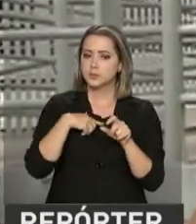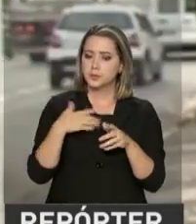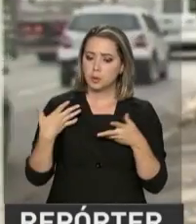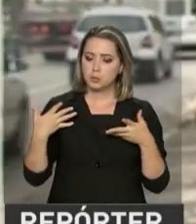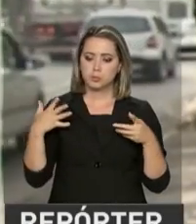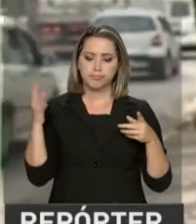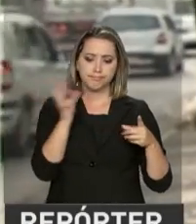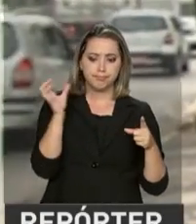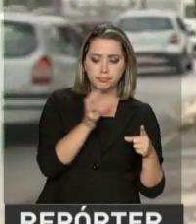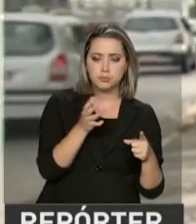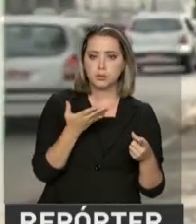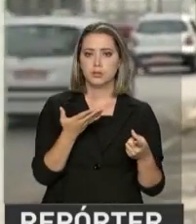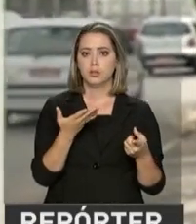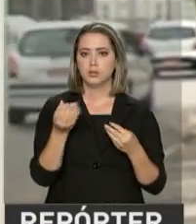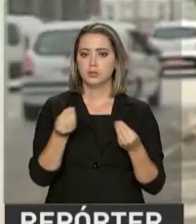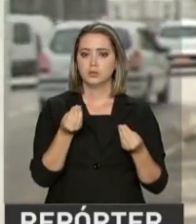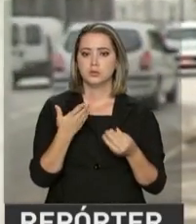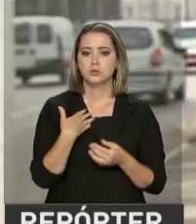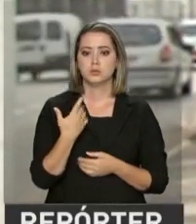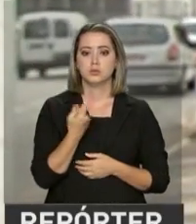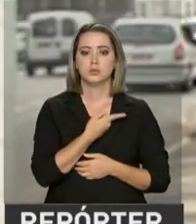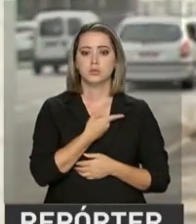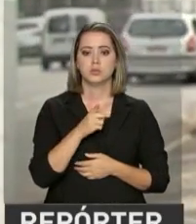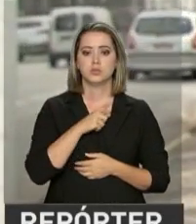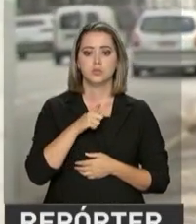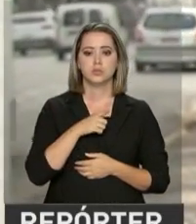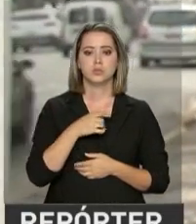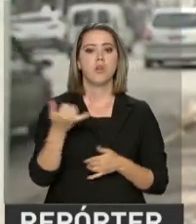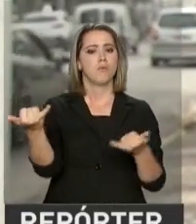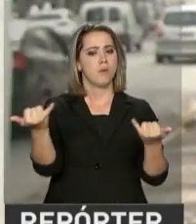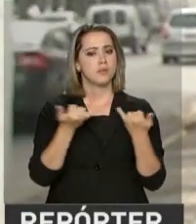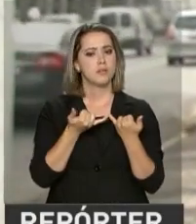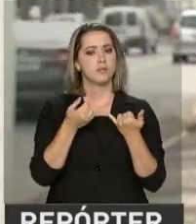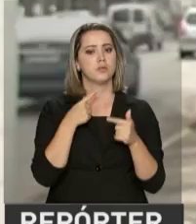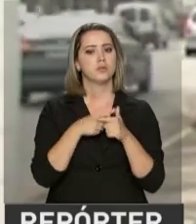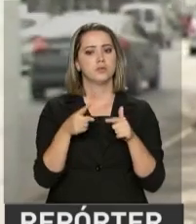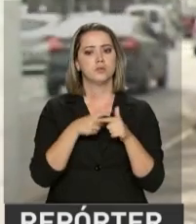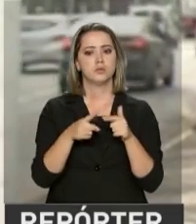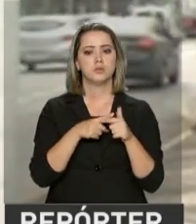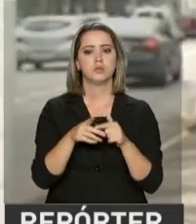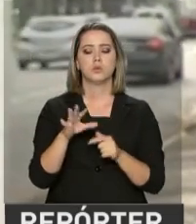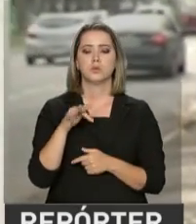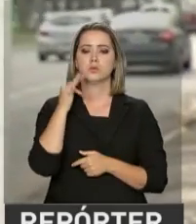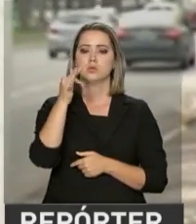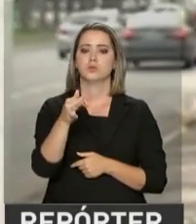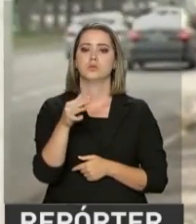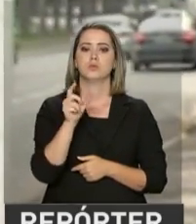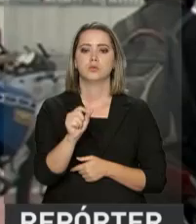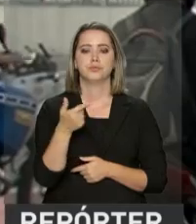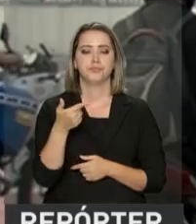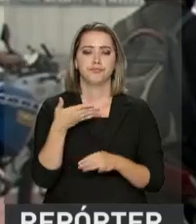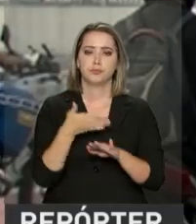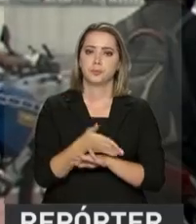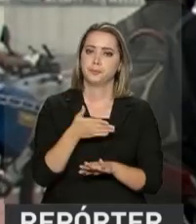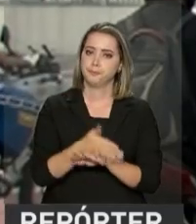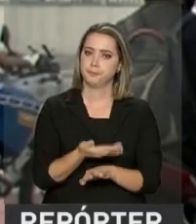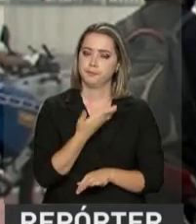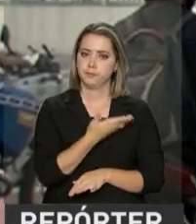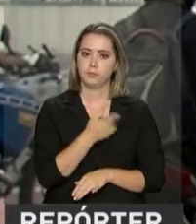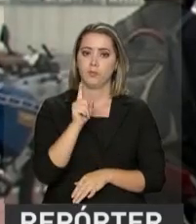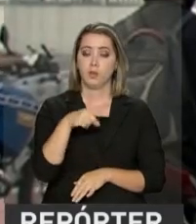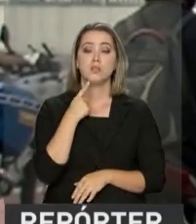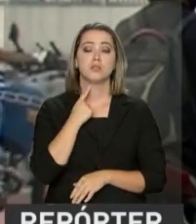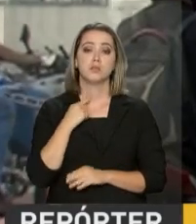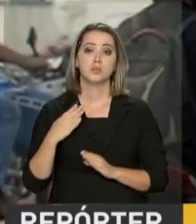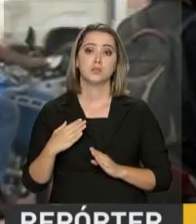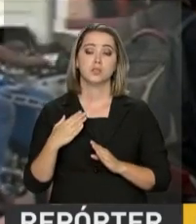impulso, sabe? Se a gente tivesse uma informação que aquilo ali prejudicaria nós mais para frente, então não entrava. Esta é a intenção da